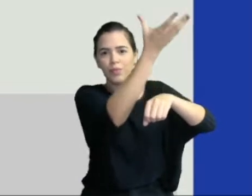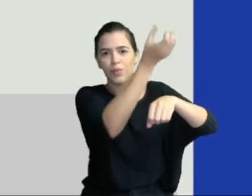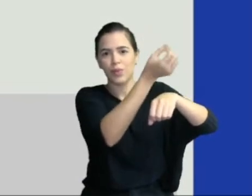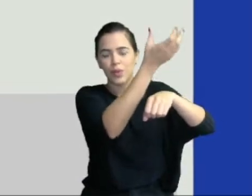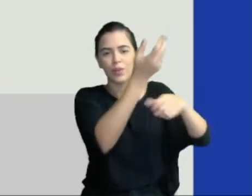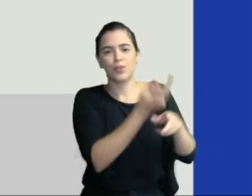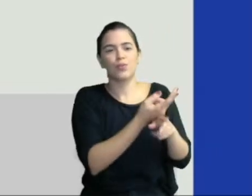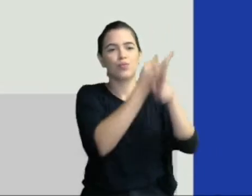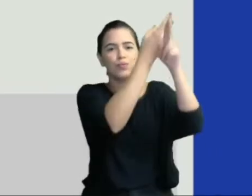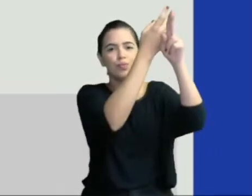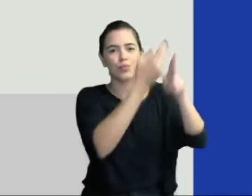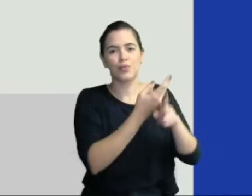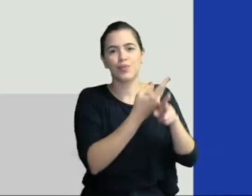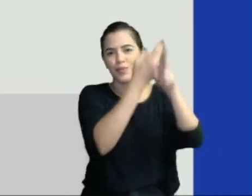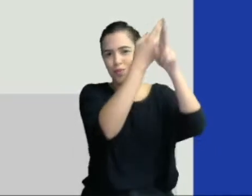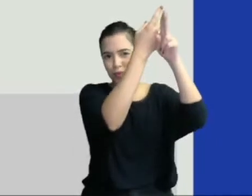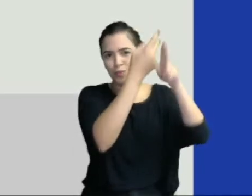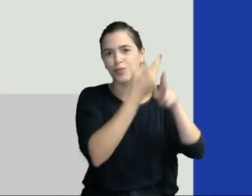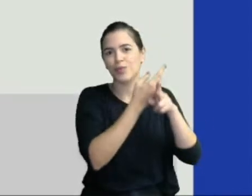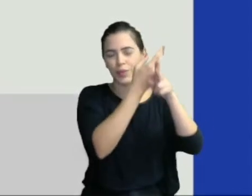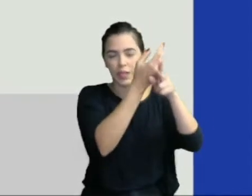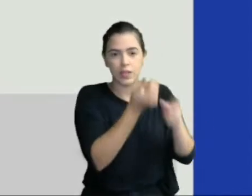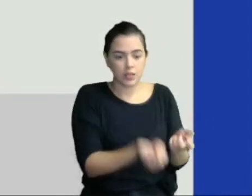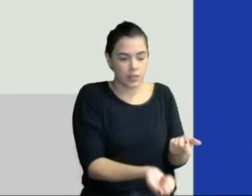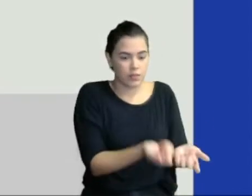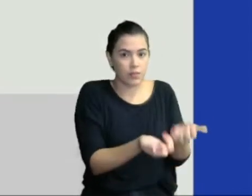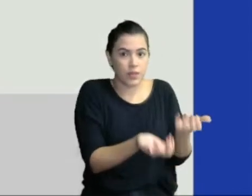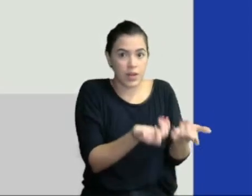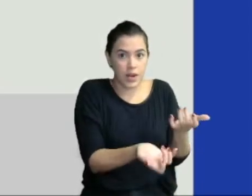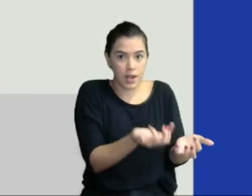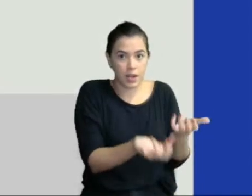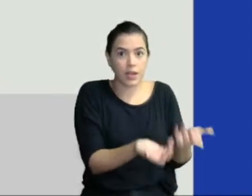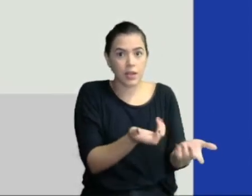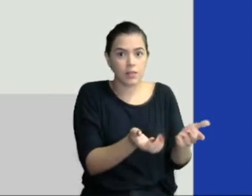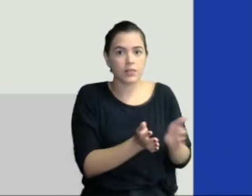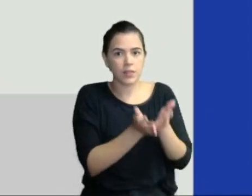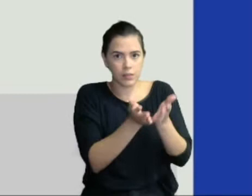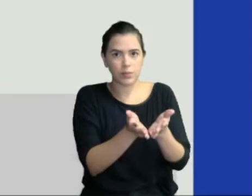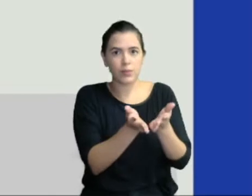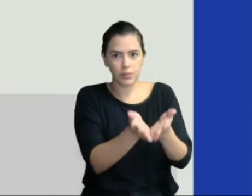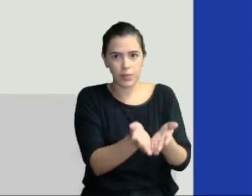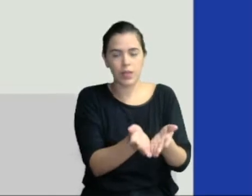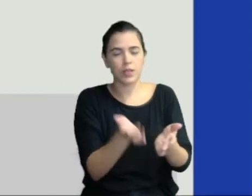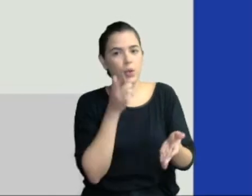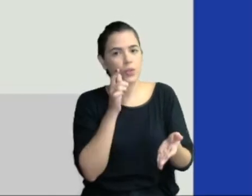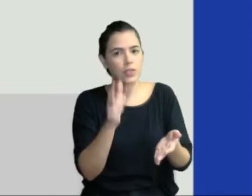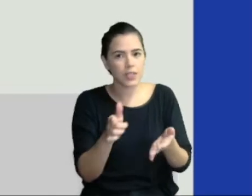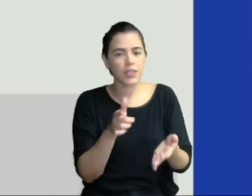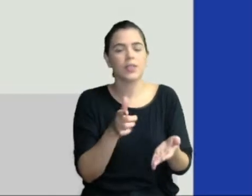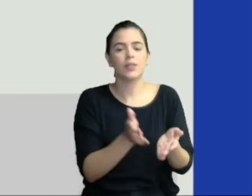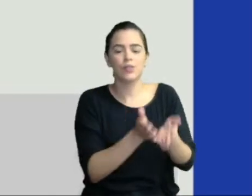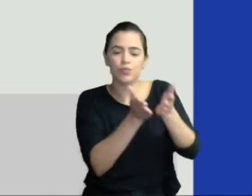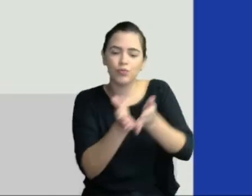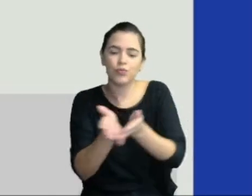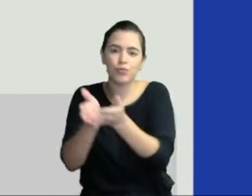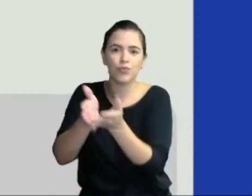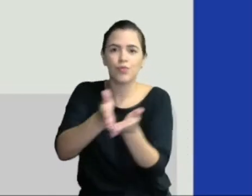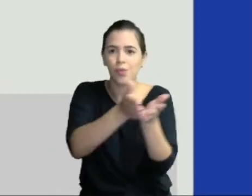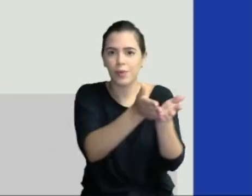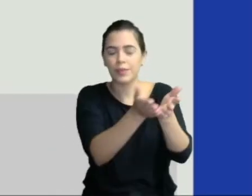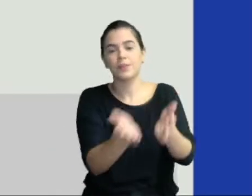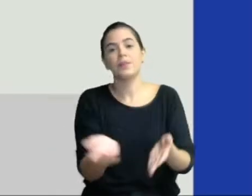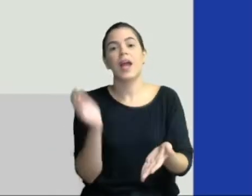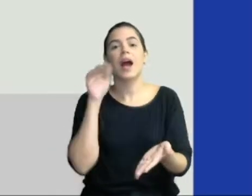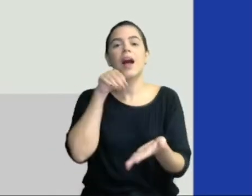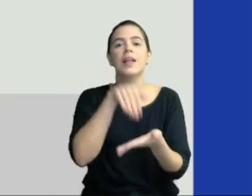vapores, né, do que era queimado aí como combustível para esses barcos se moverem, tá bem? Até finalmente